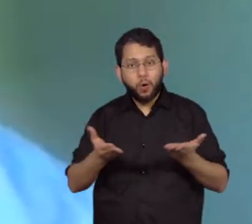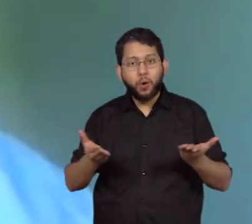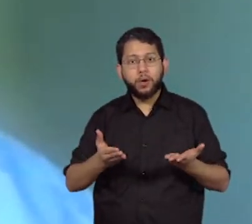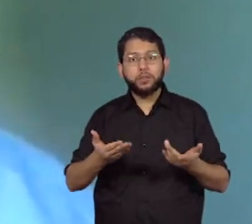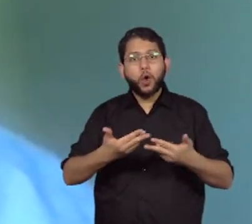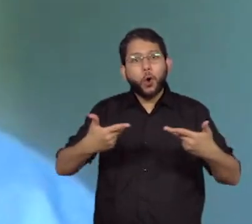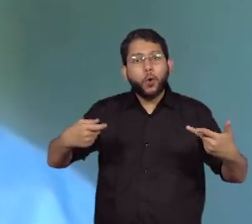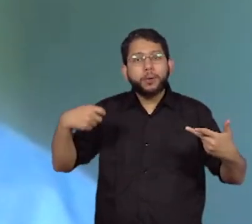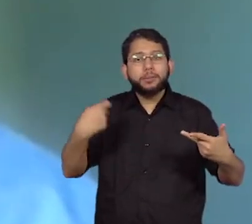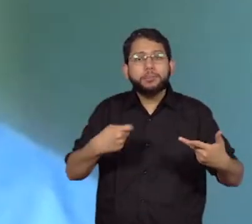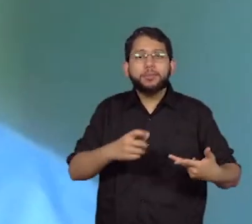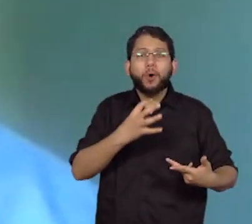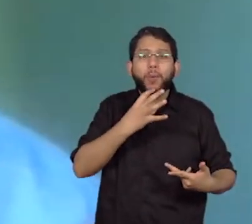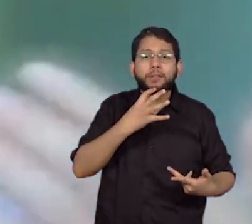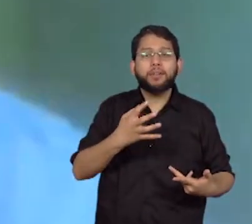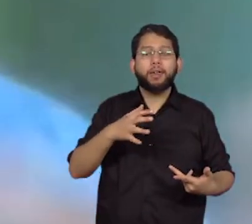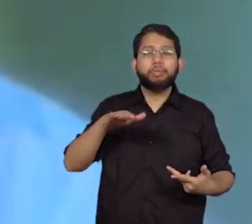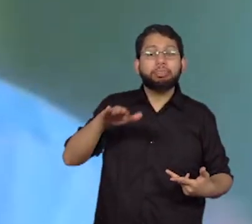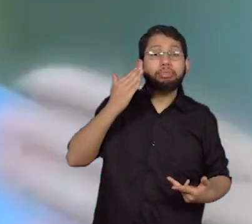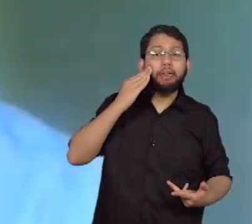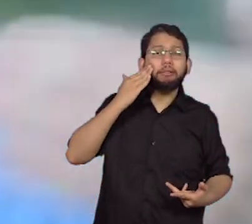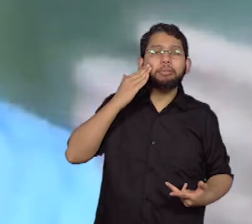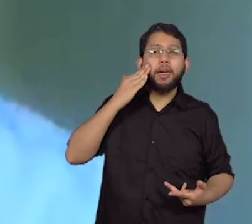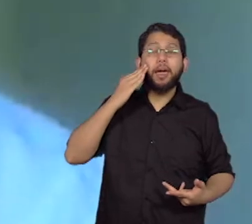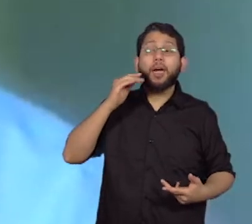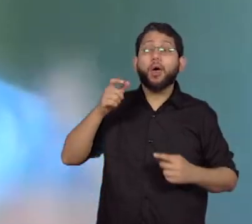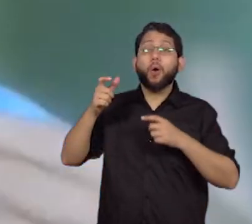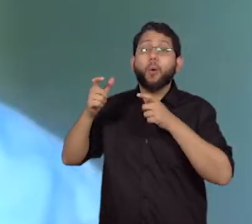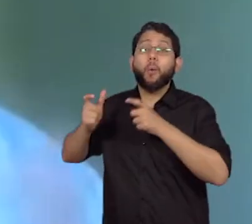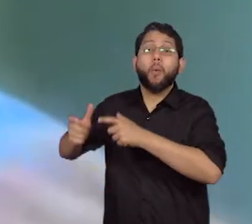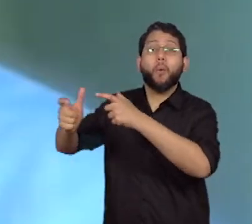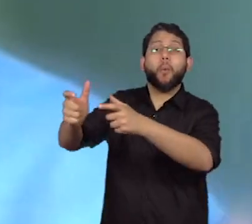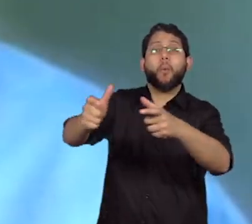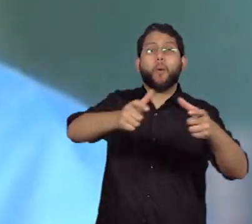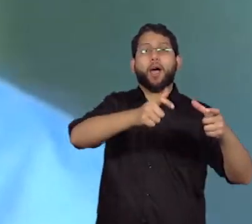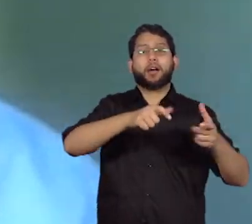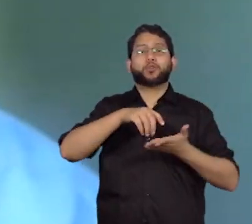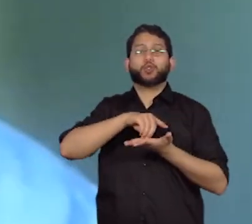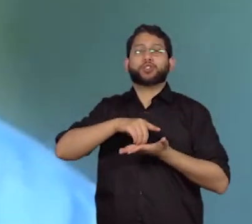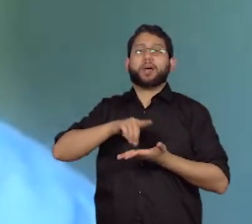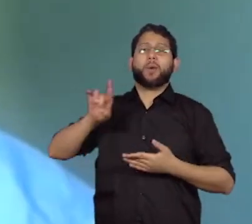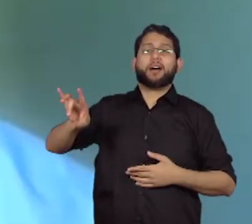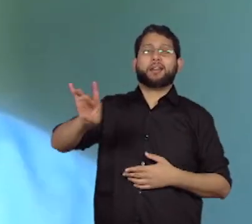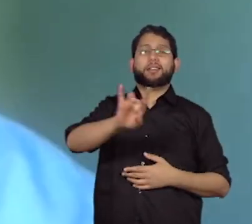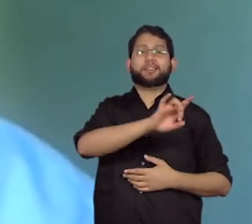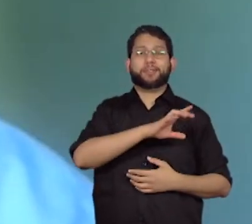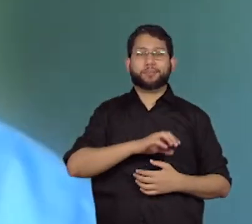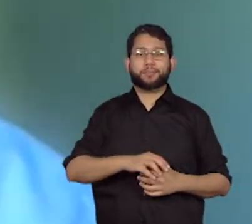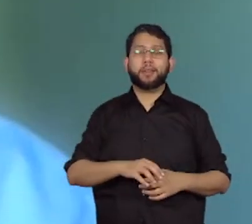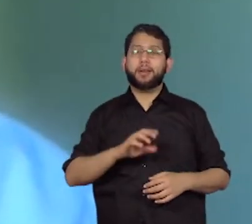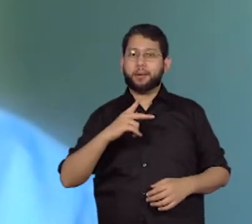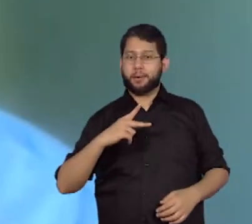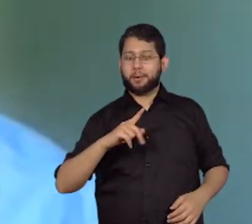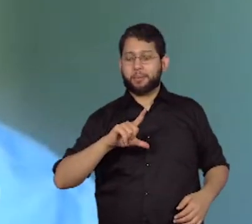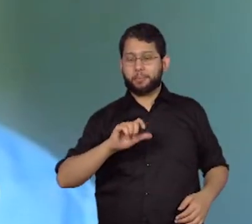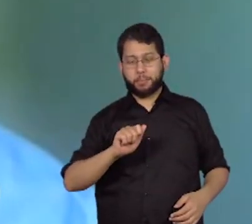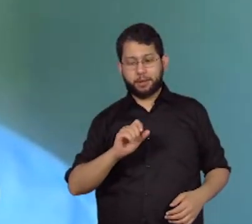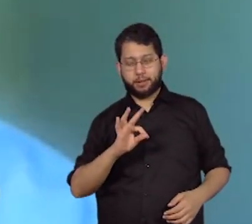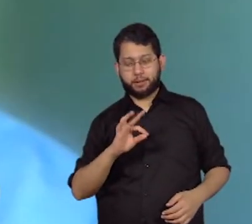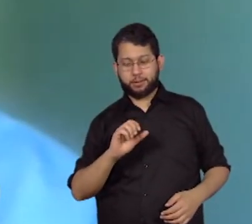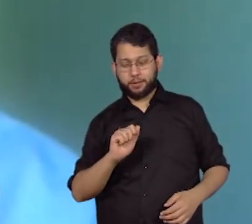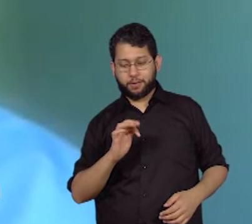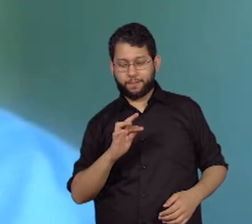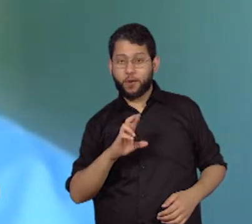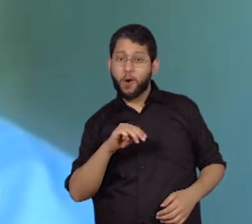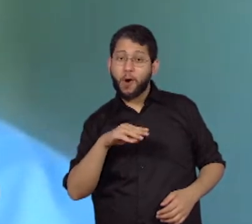o conhecimento e entender as plataformas. É fundamental você entender a plataforma que você está usando. Quando eu digo entender, vai